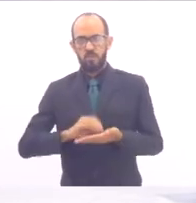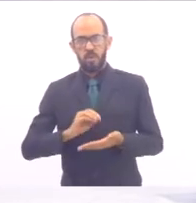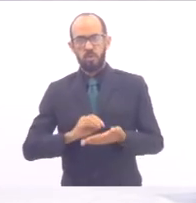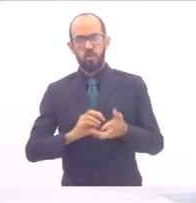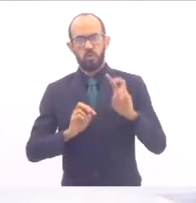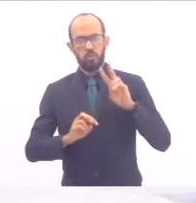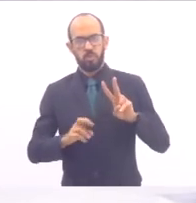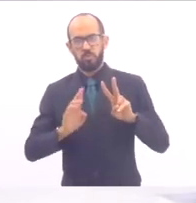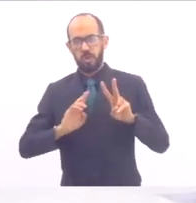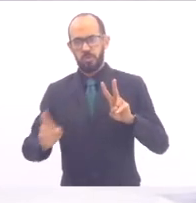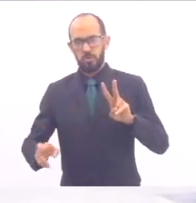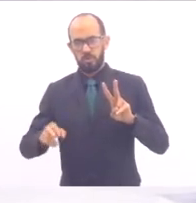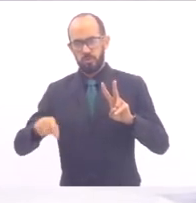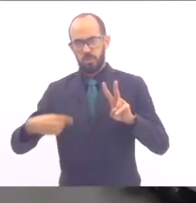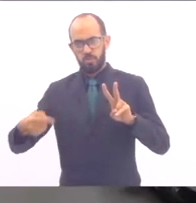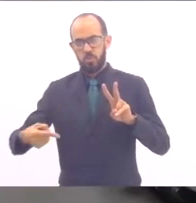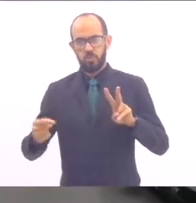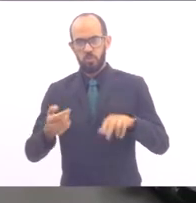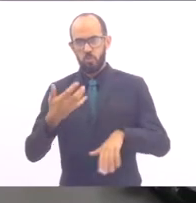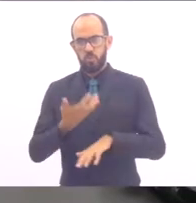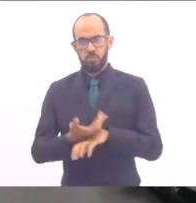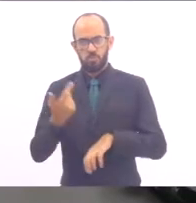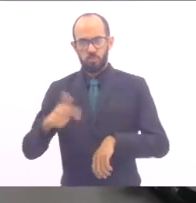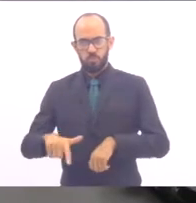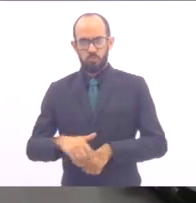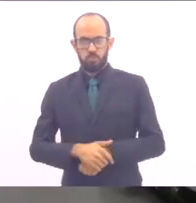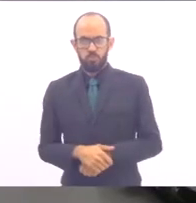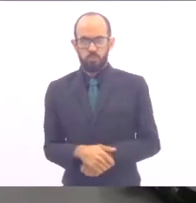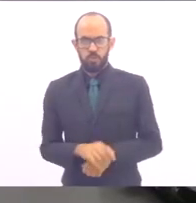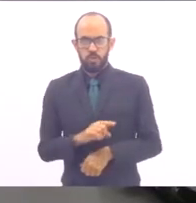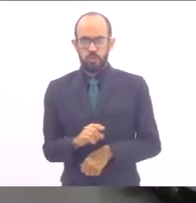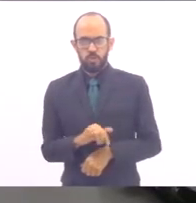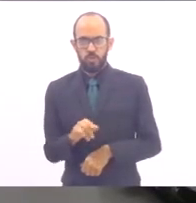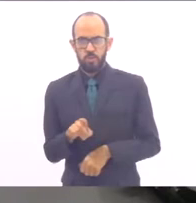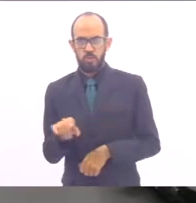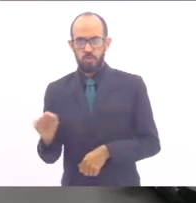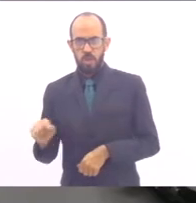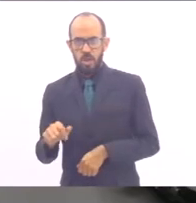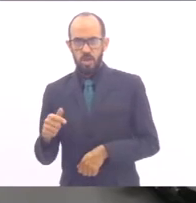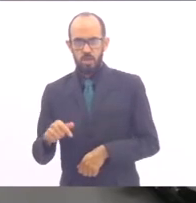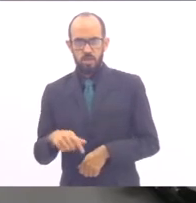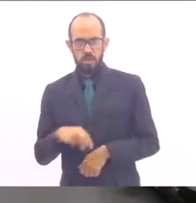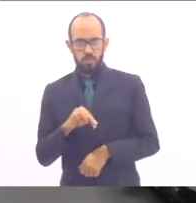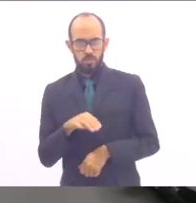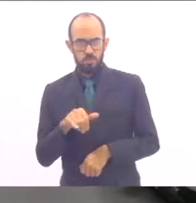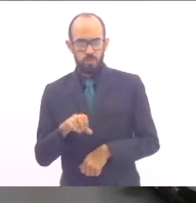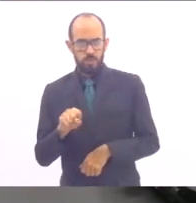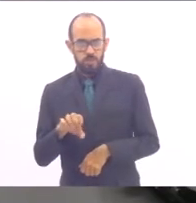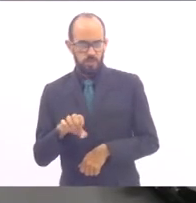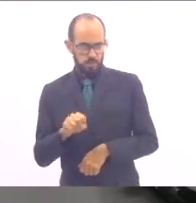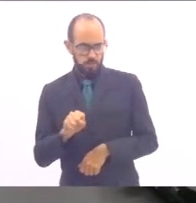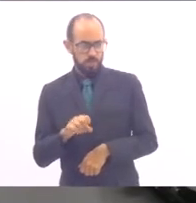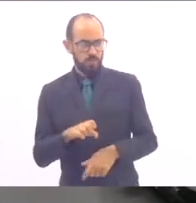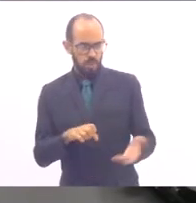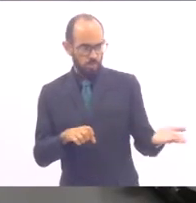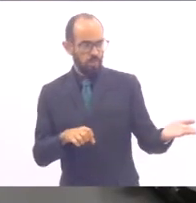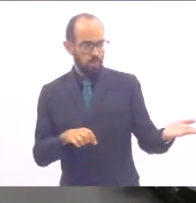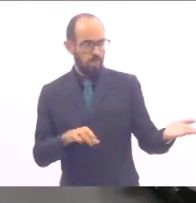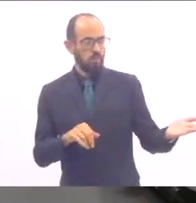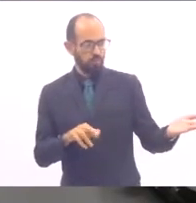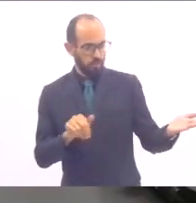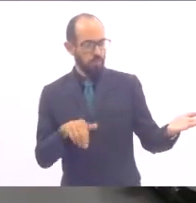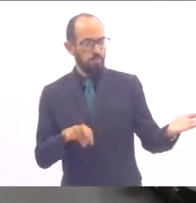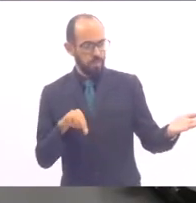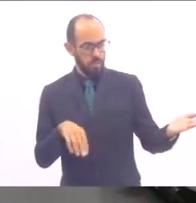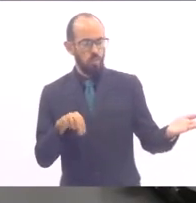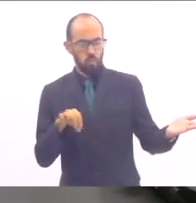gente passar para o ponto seguinte. Zilda e Moisés. Pode passar para uma... Firmino. Uma questão. Uma questão,